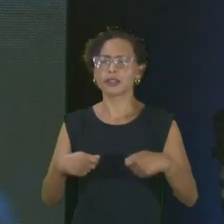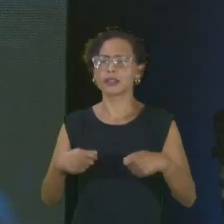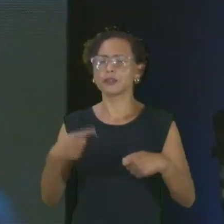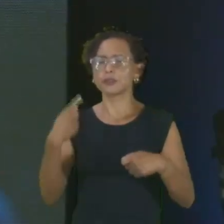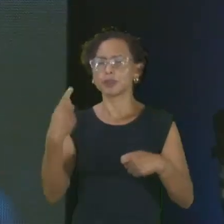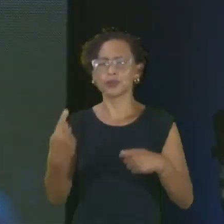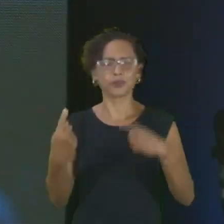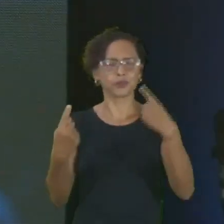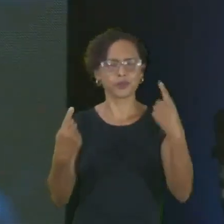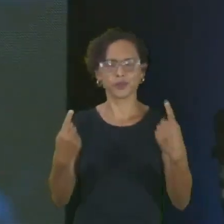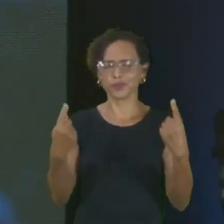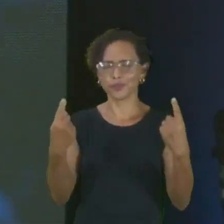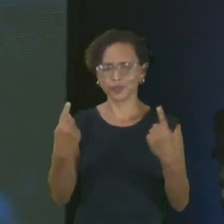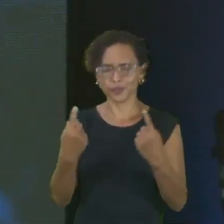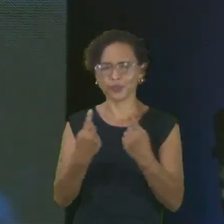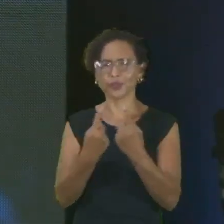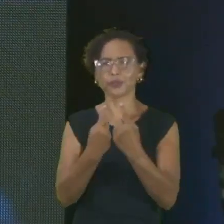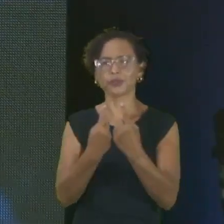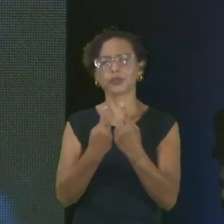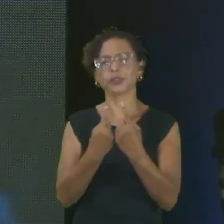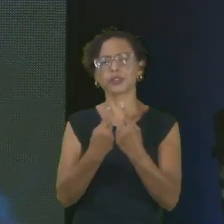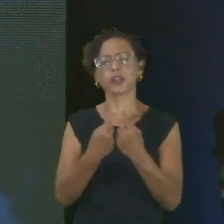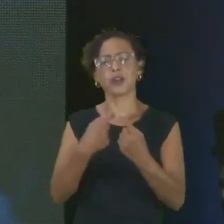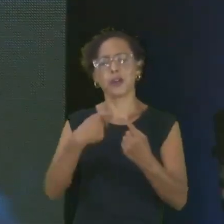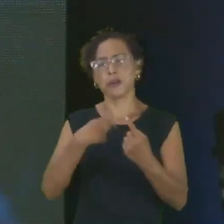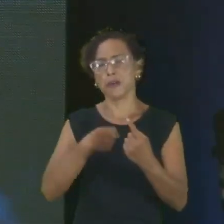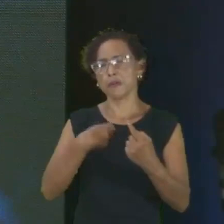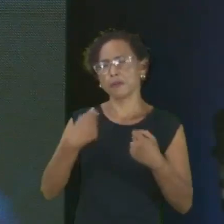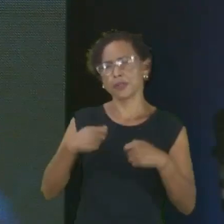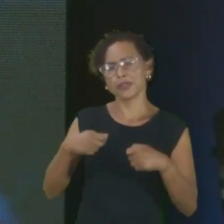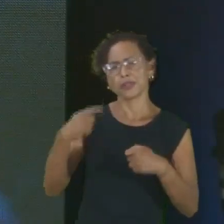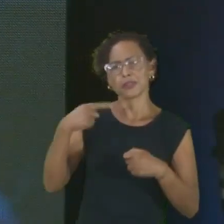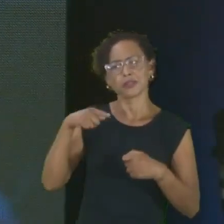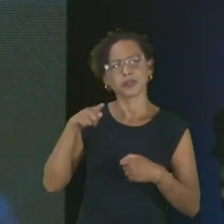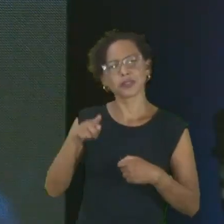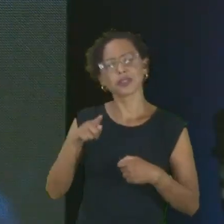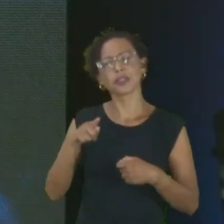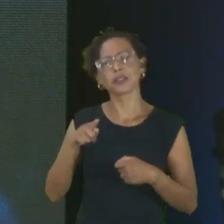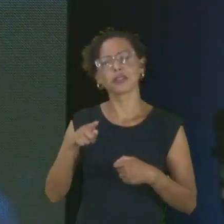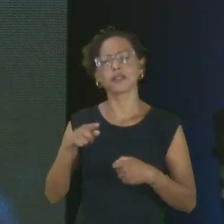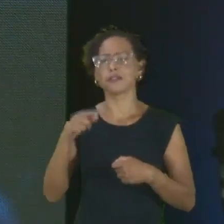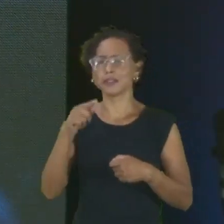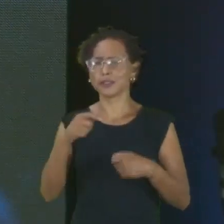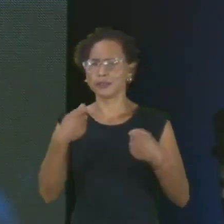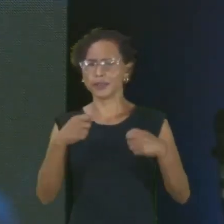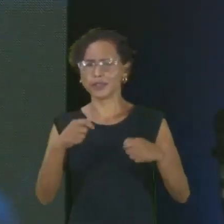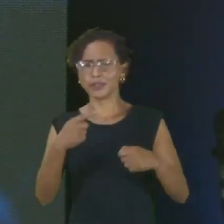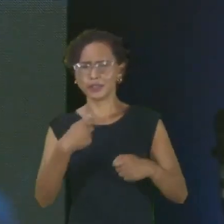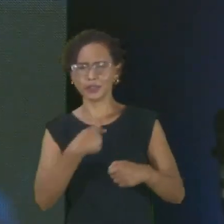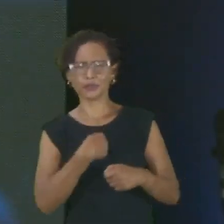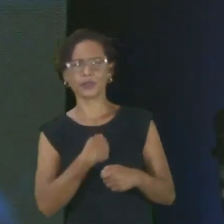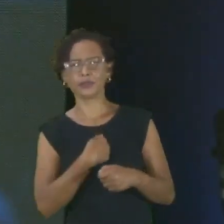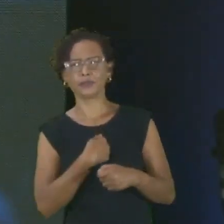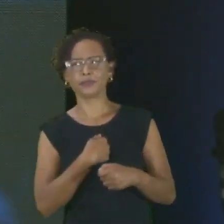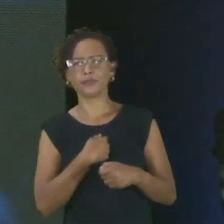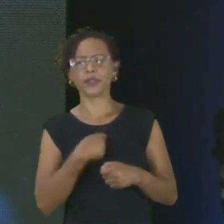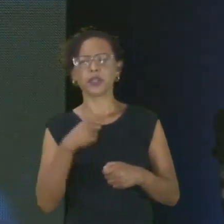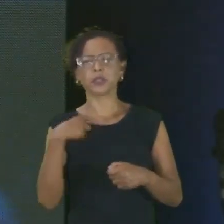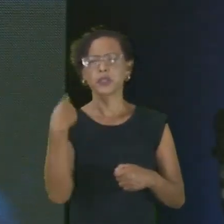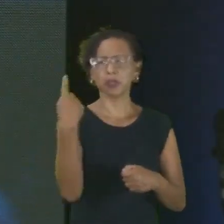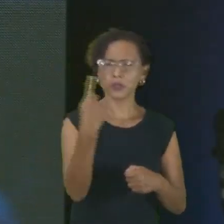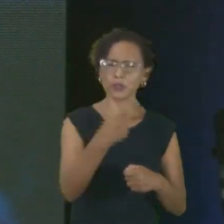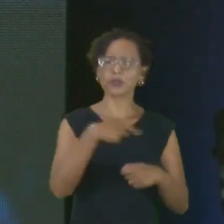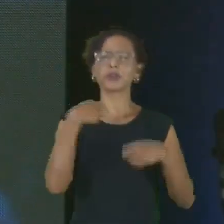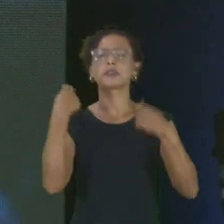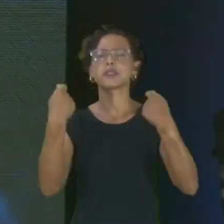uns dos outros. Eu preciso de você, você precisa de mim,